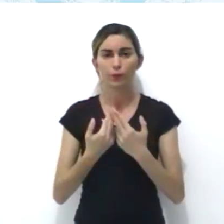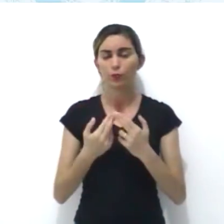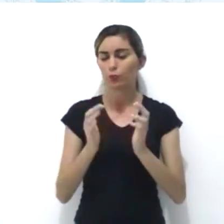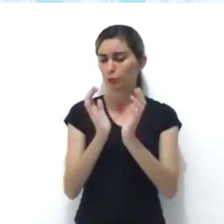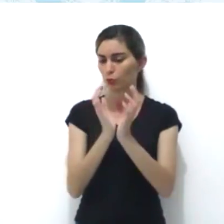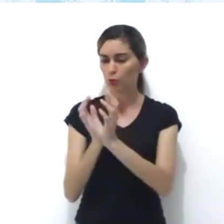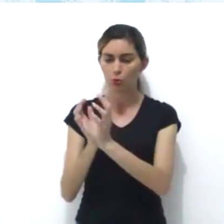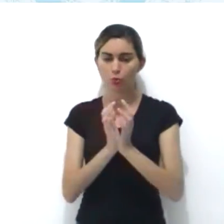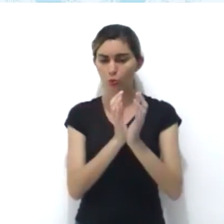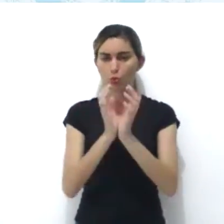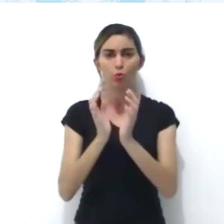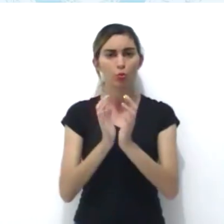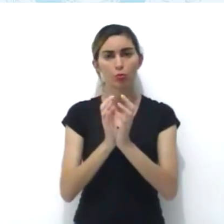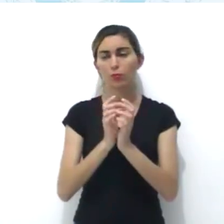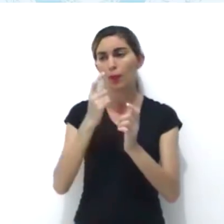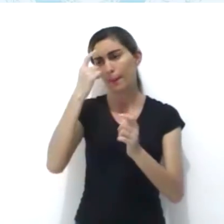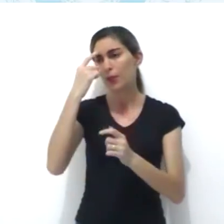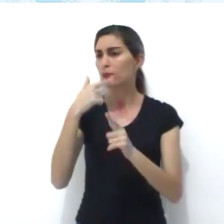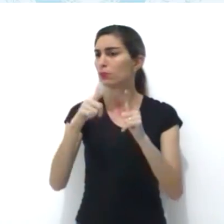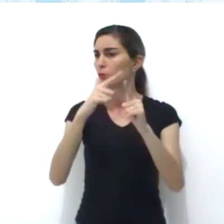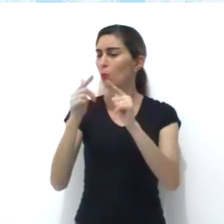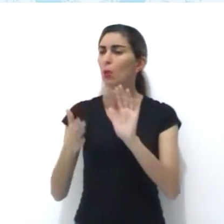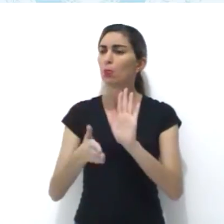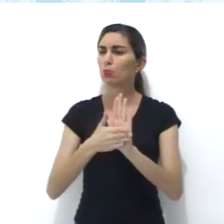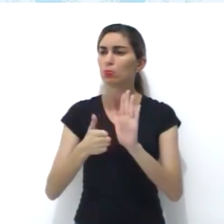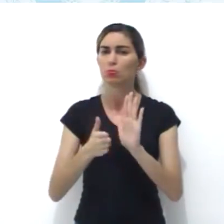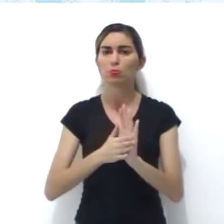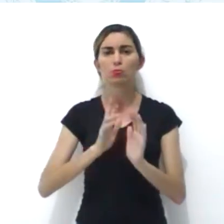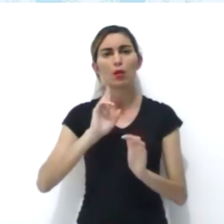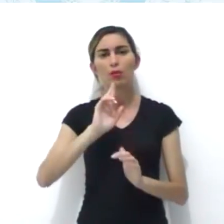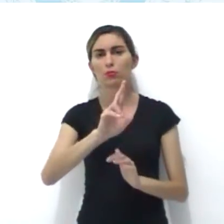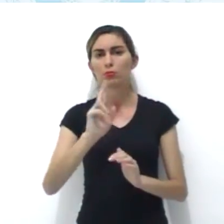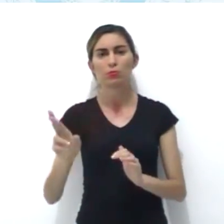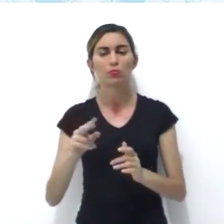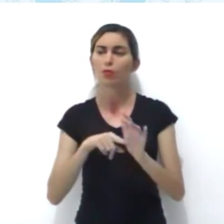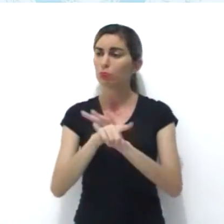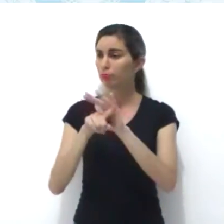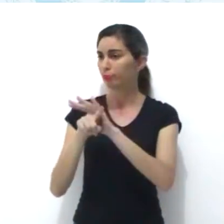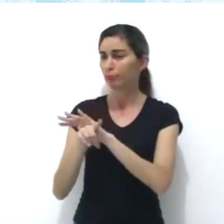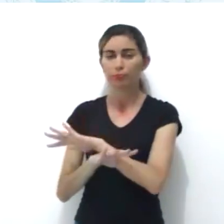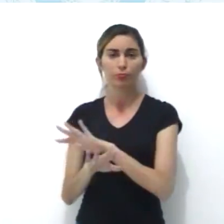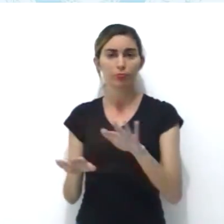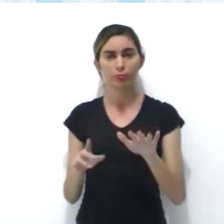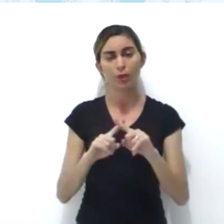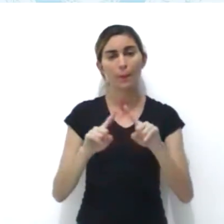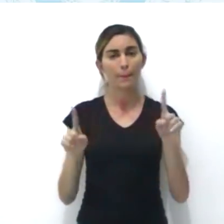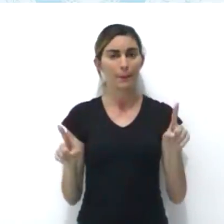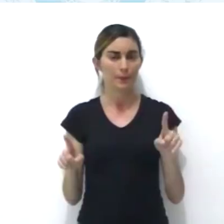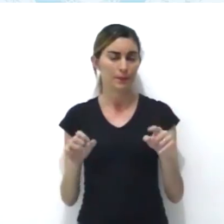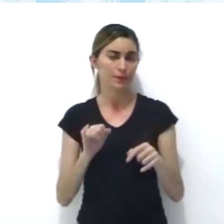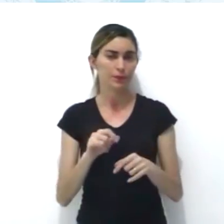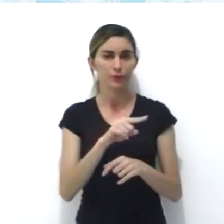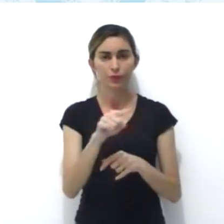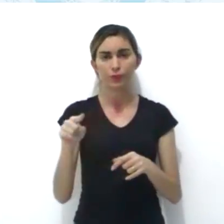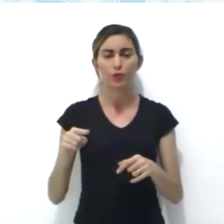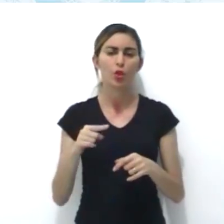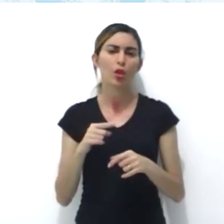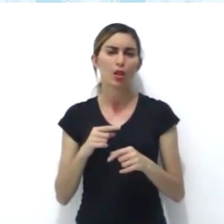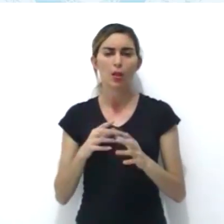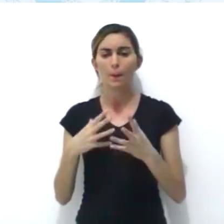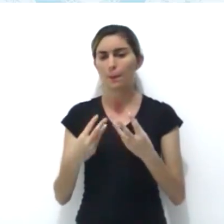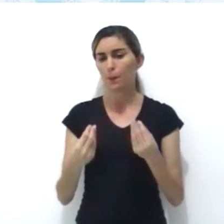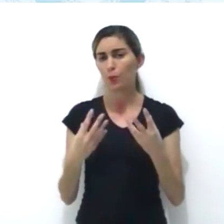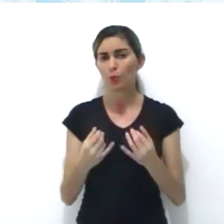me reunir com o meu grupo para pensar num problema, propor uma solução e investigar. Mas digamos que